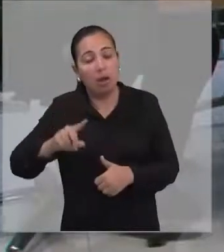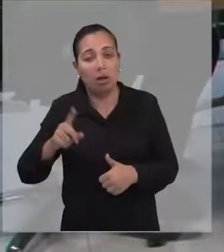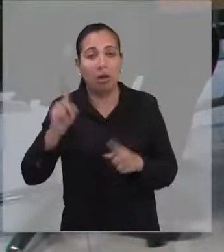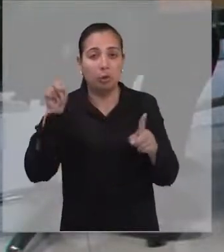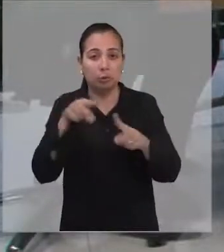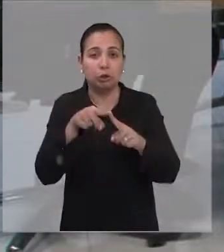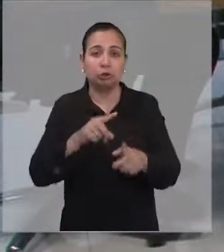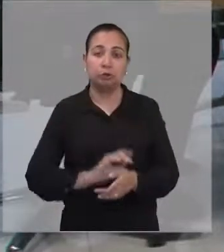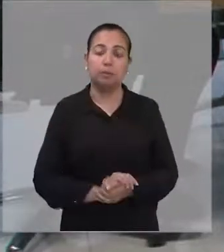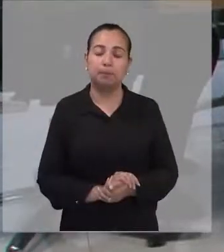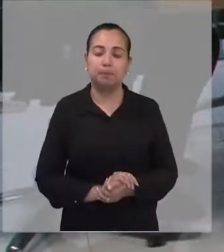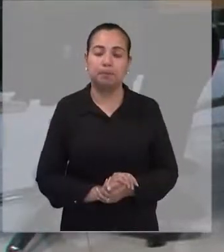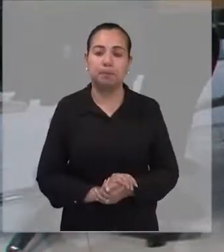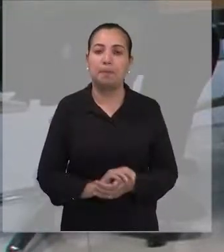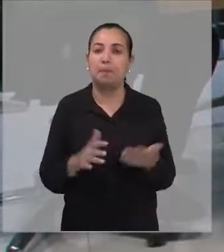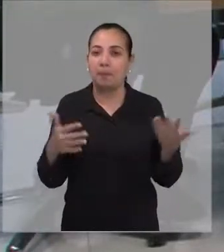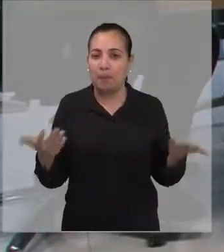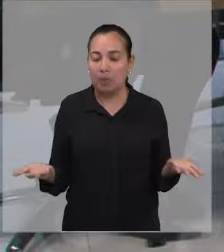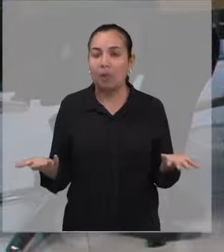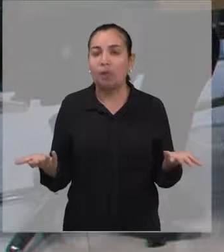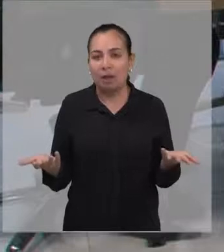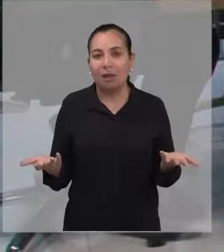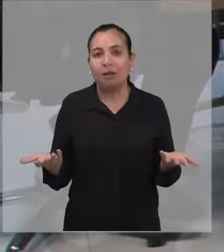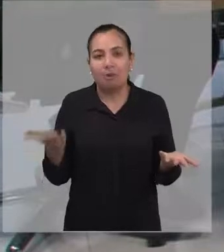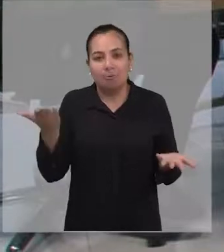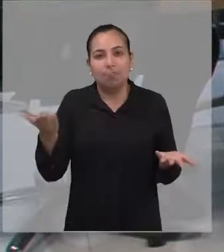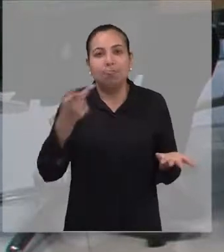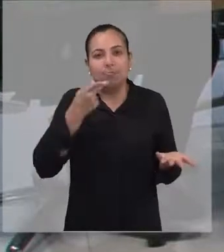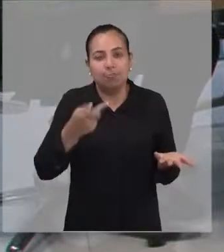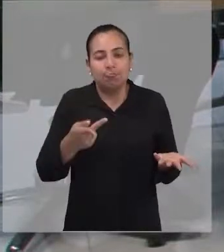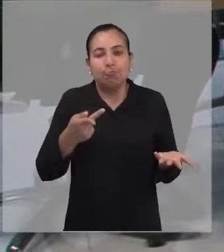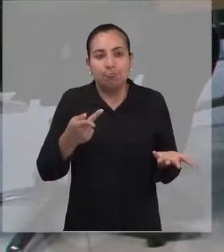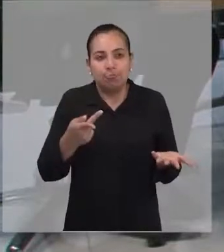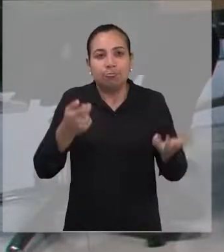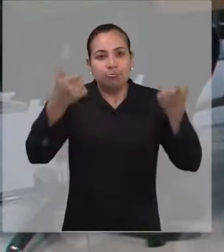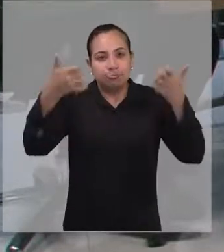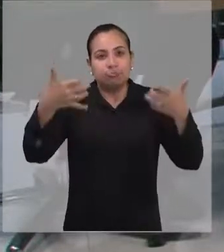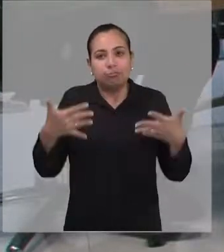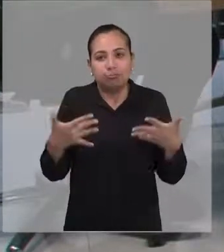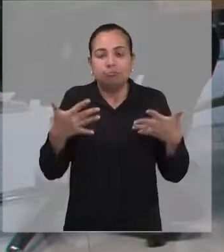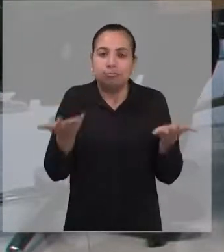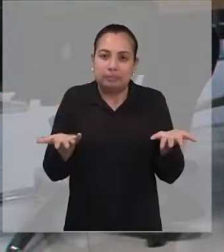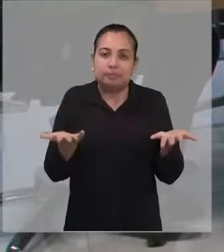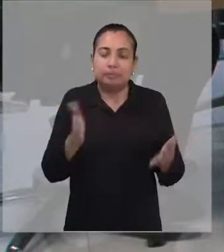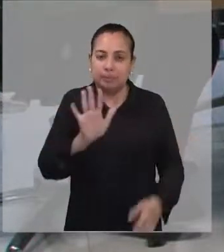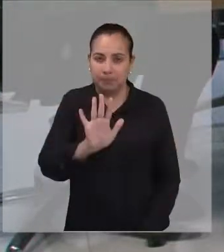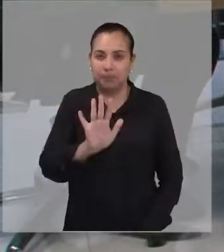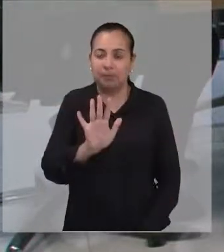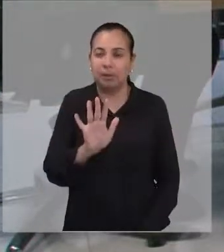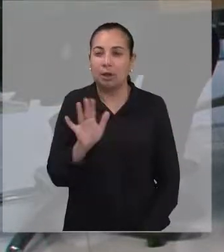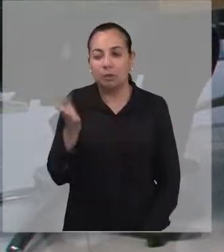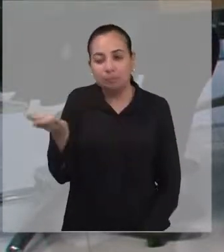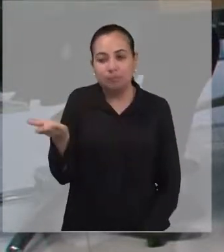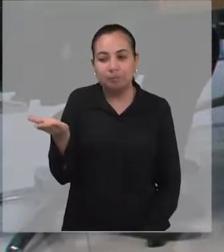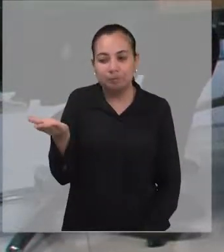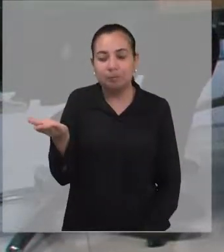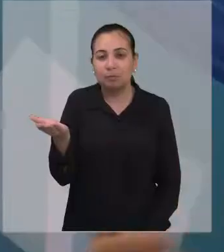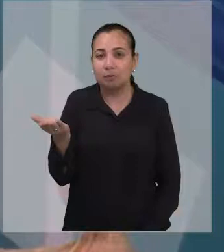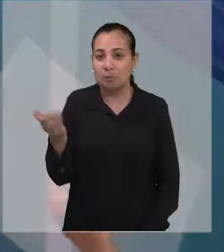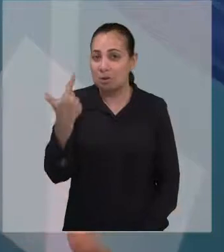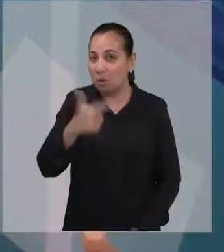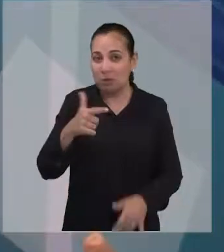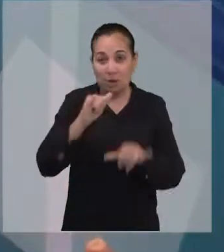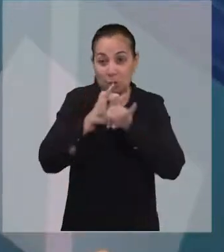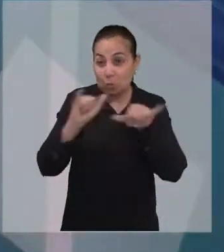Bom, o nosso mestre aqui do lado já fez considerações muito pertinentes. E, considerando que não